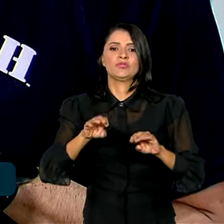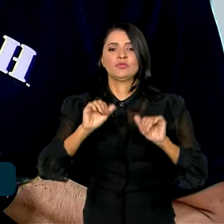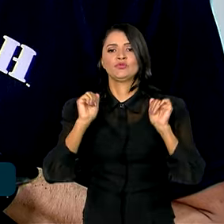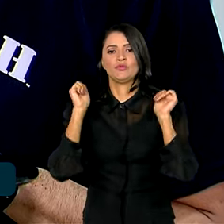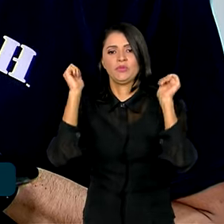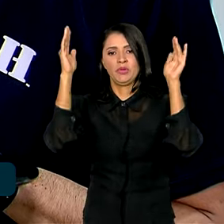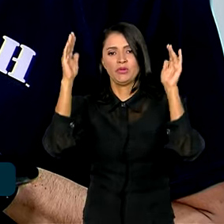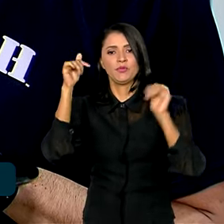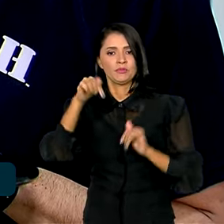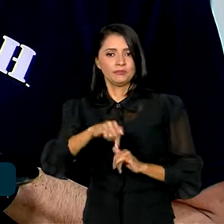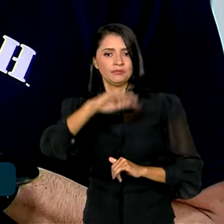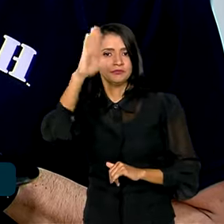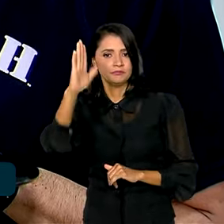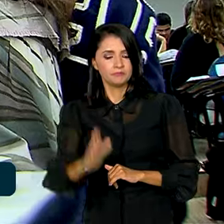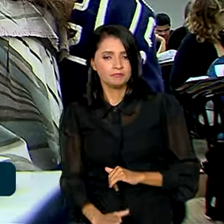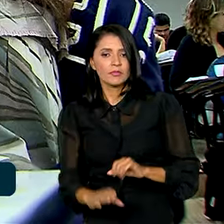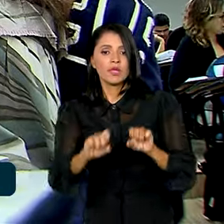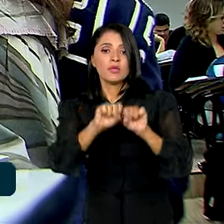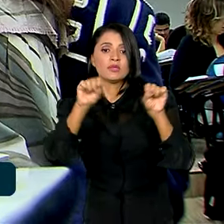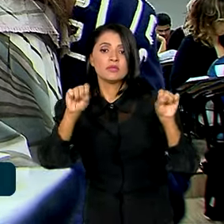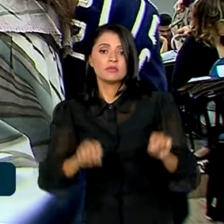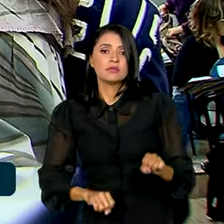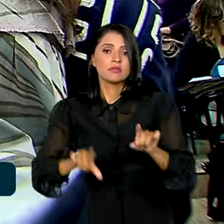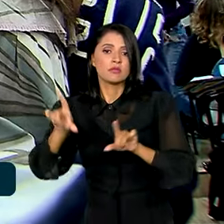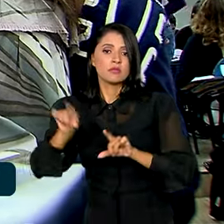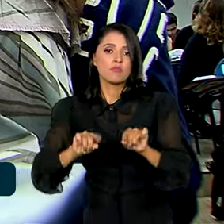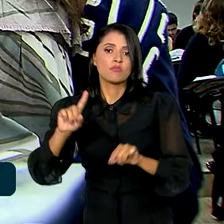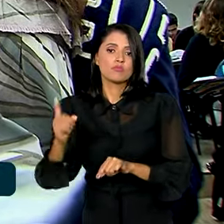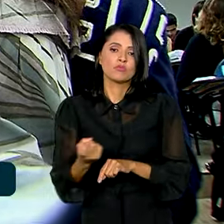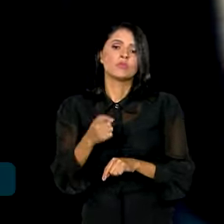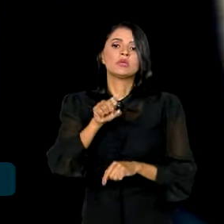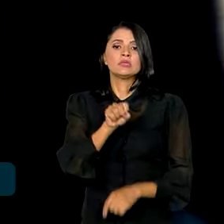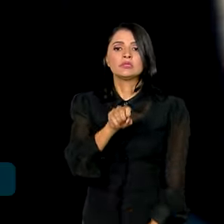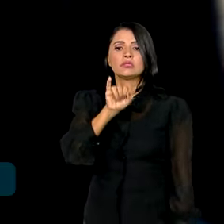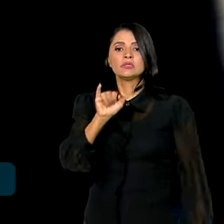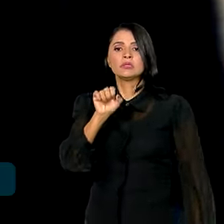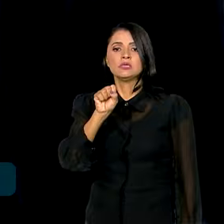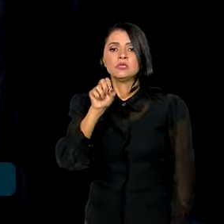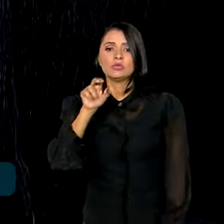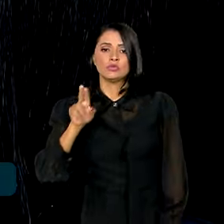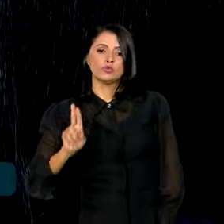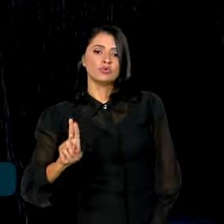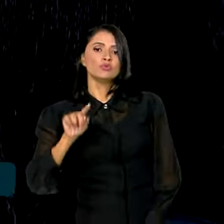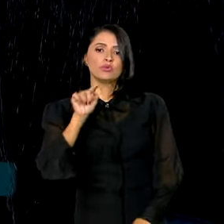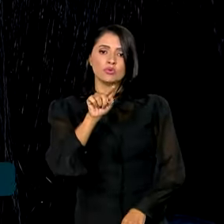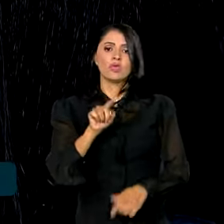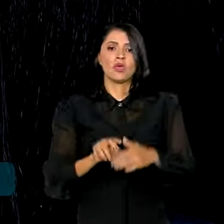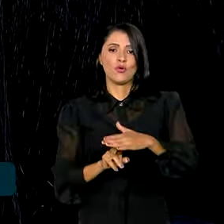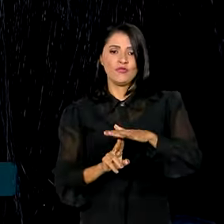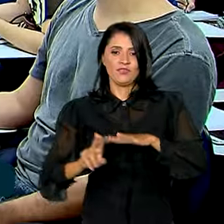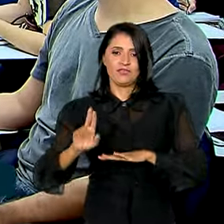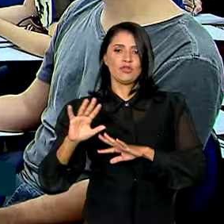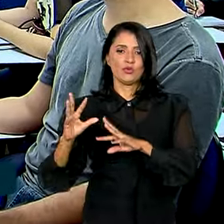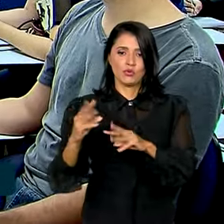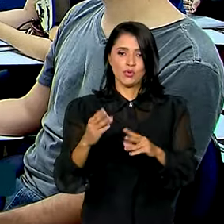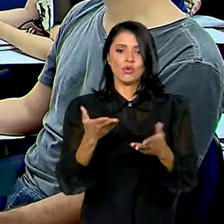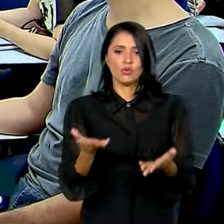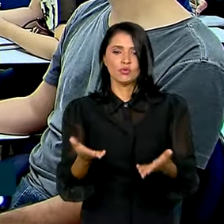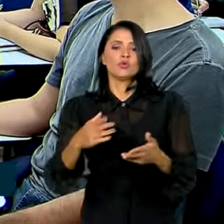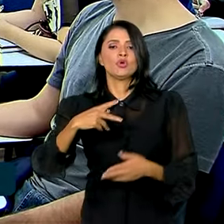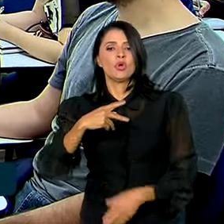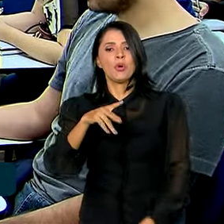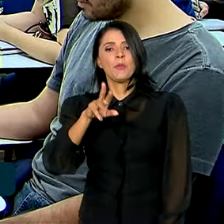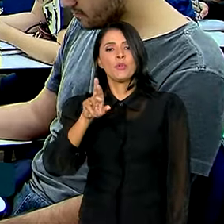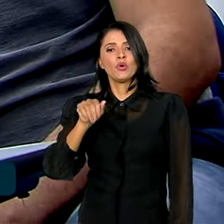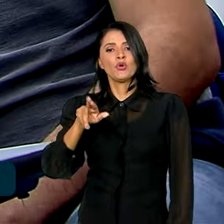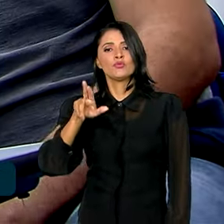Brasil, por meio do Sistema de Seleção Unificada SISU, do Programa Universidade para Todos, ProUni, e